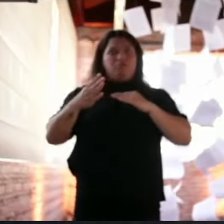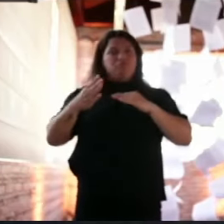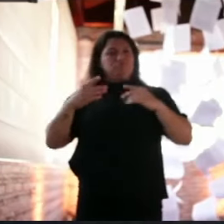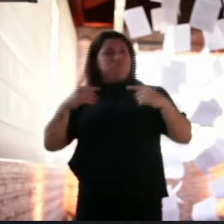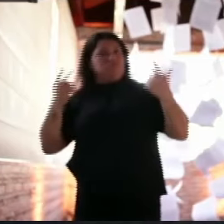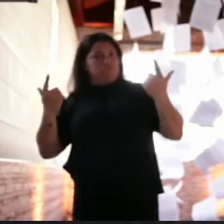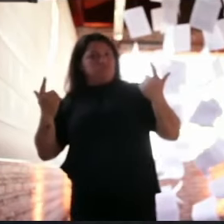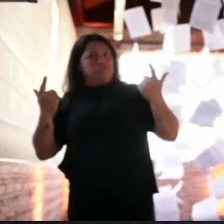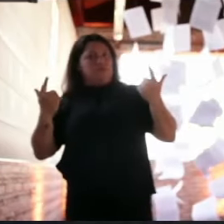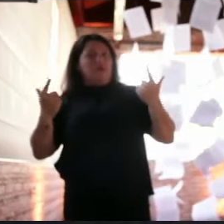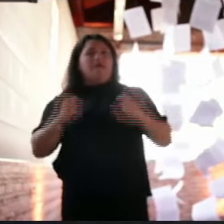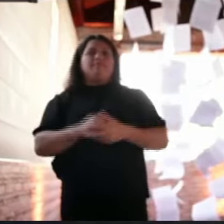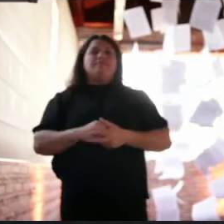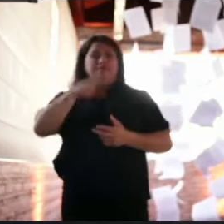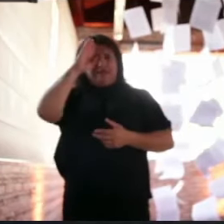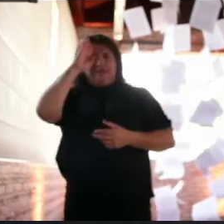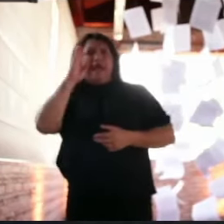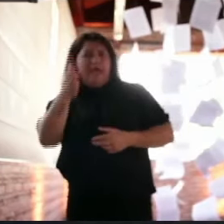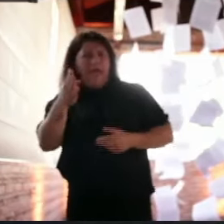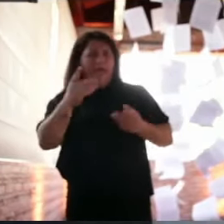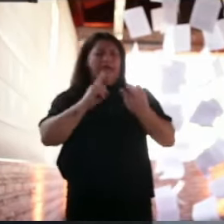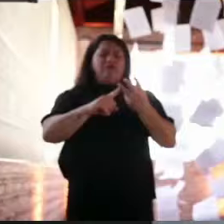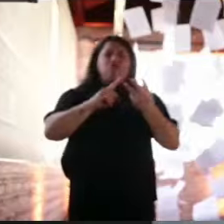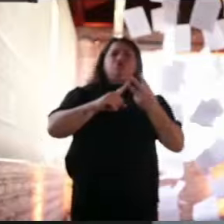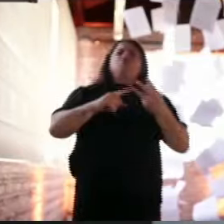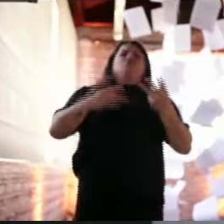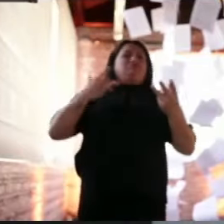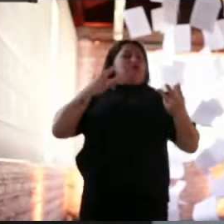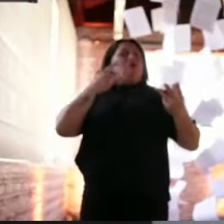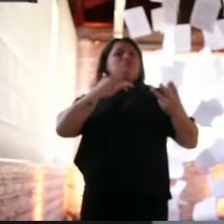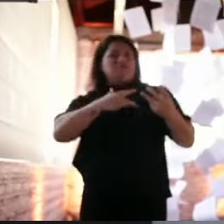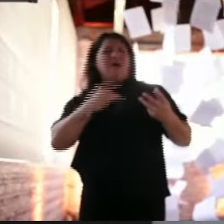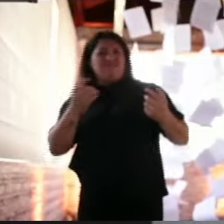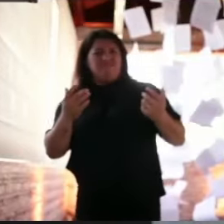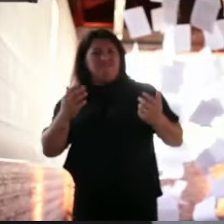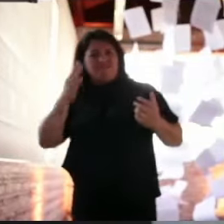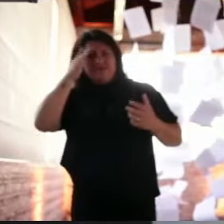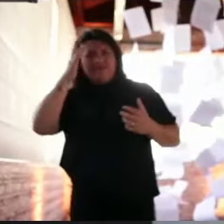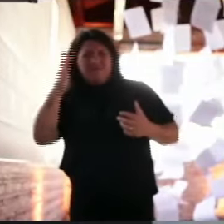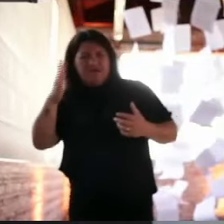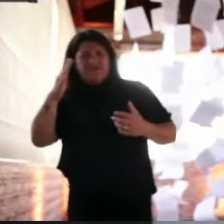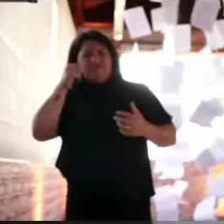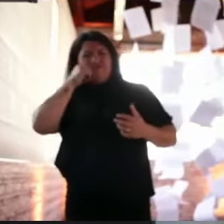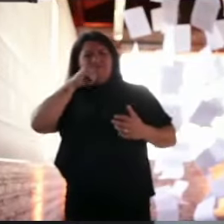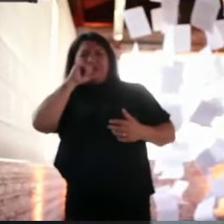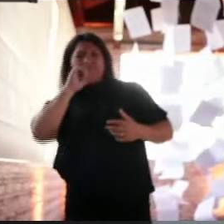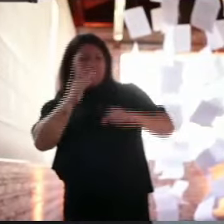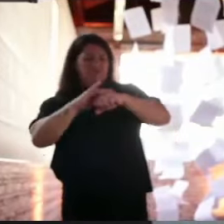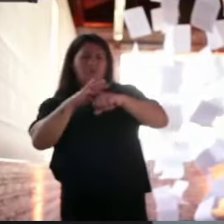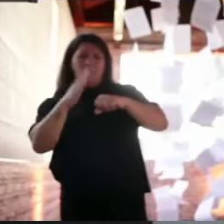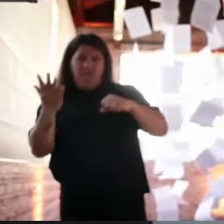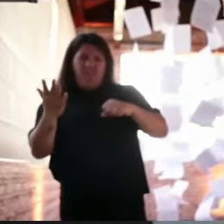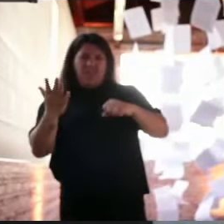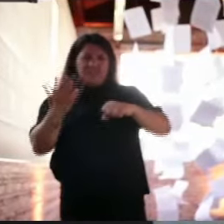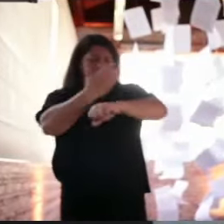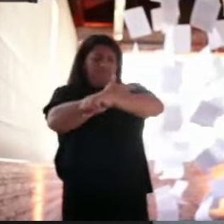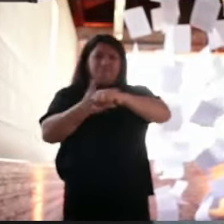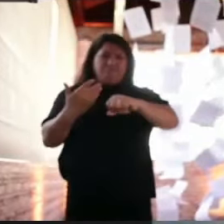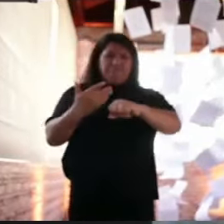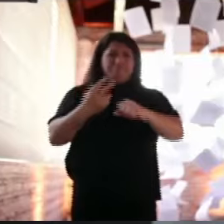avacalhar esse negócio aqui né ela tem que ser saudável imagina uma mãe faltando um braço com alguma doença né ela tem então tem